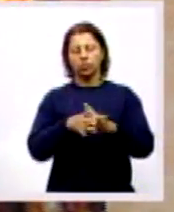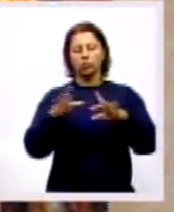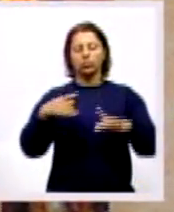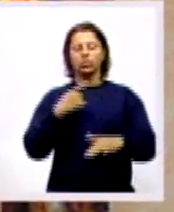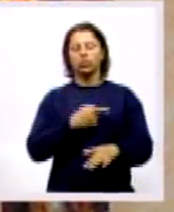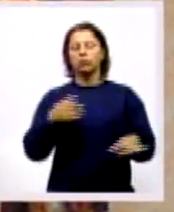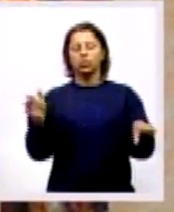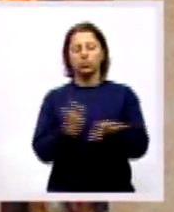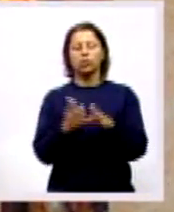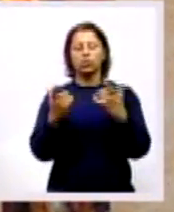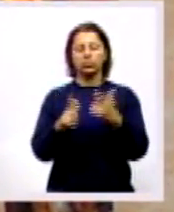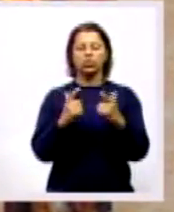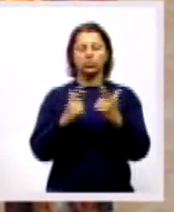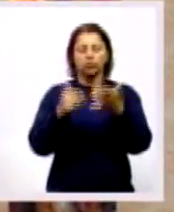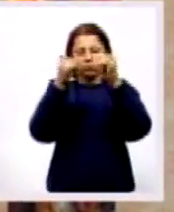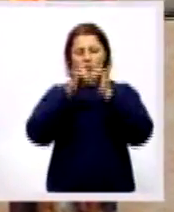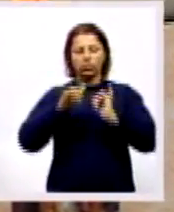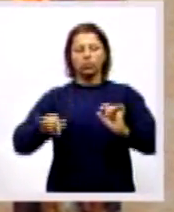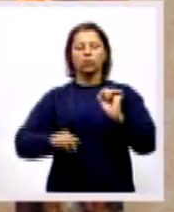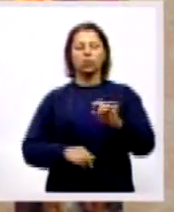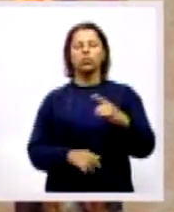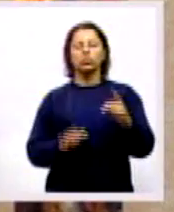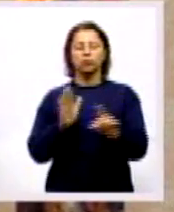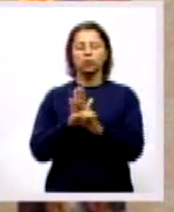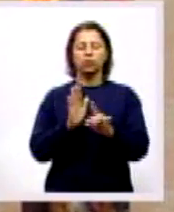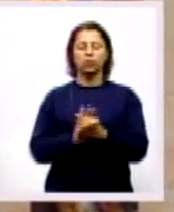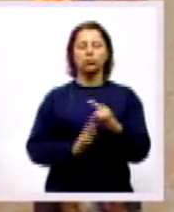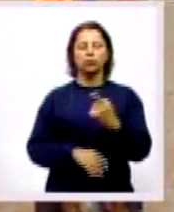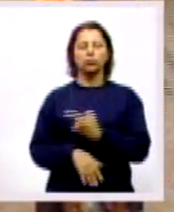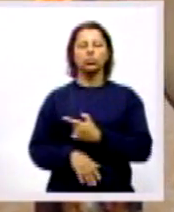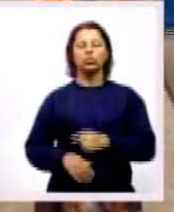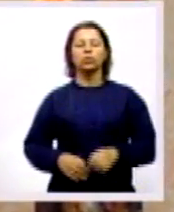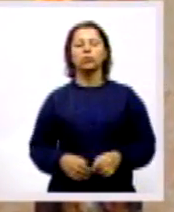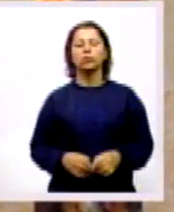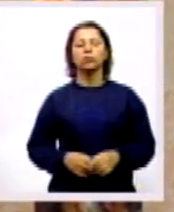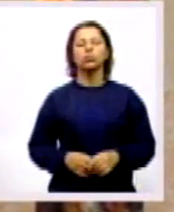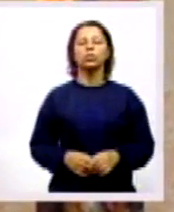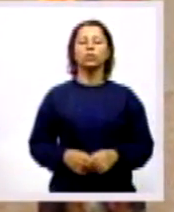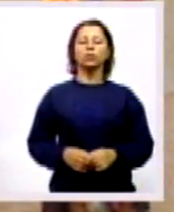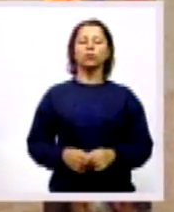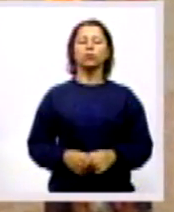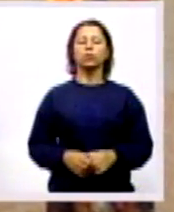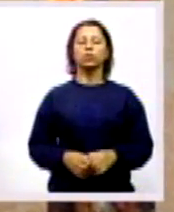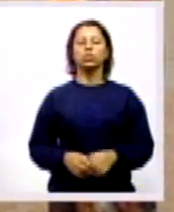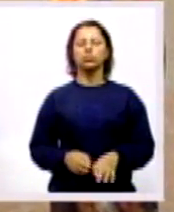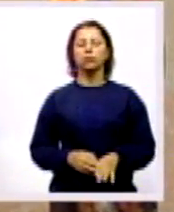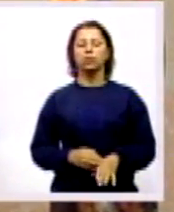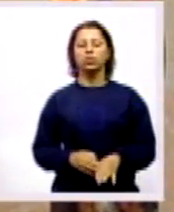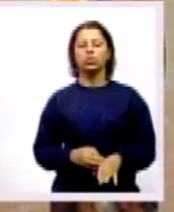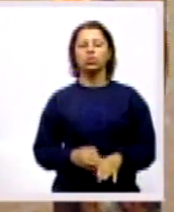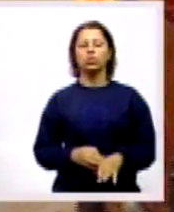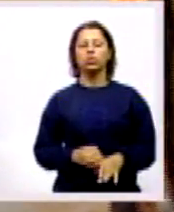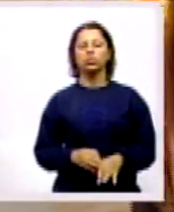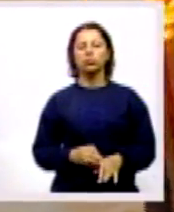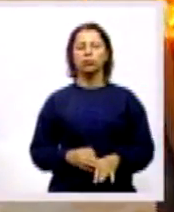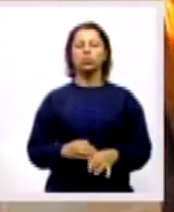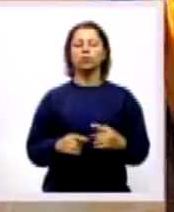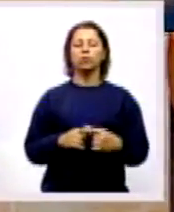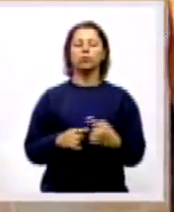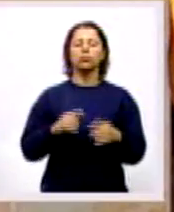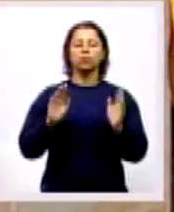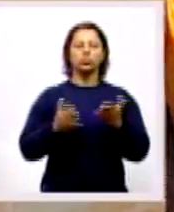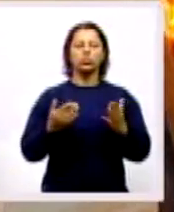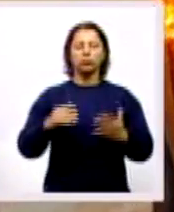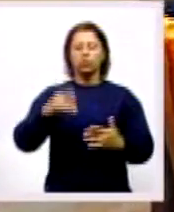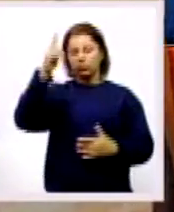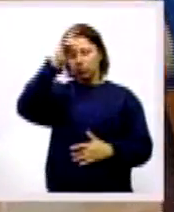local determinado e dizer: isso aqui é nosso. Estendemos a nossa bandeira, demarcamos o nosso território, porque isso agora é sagrado.